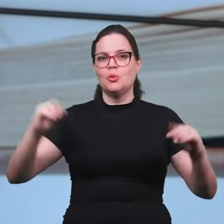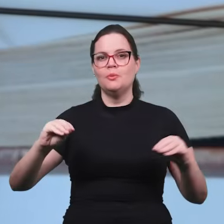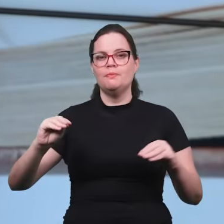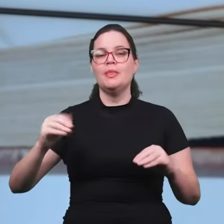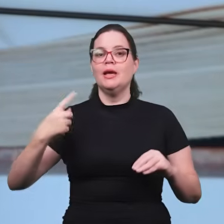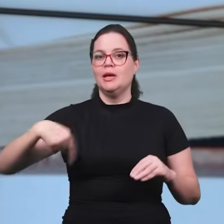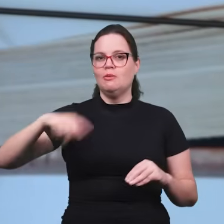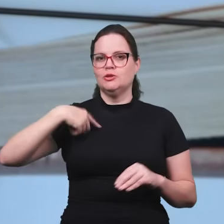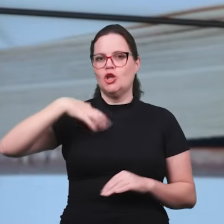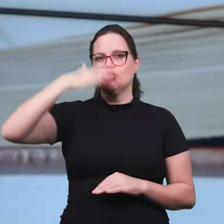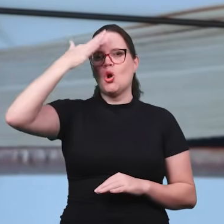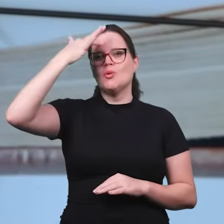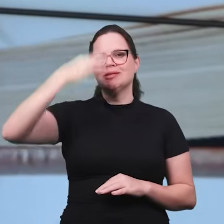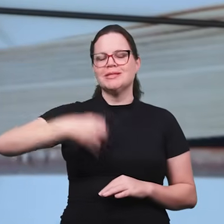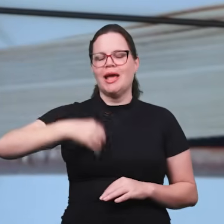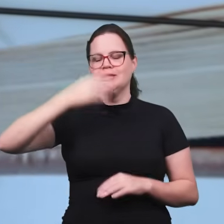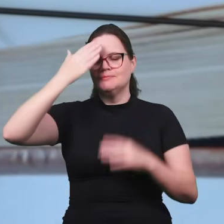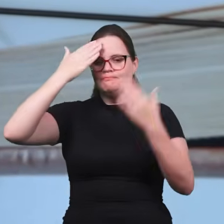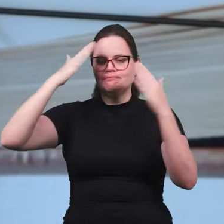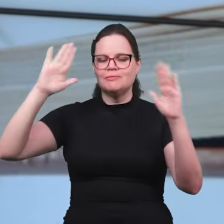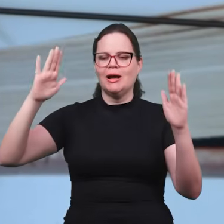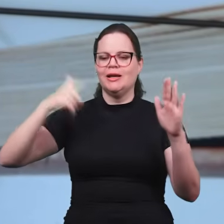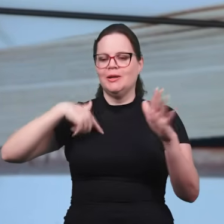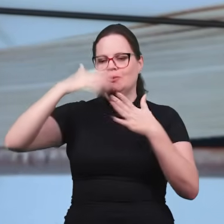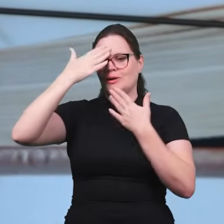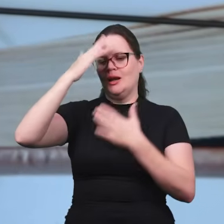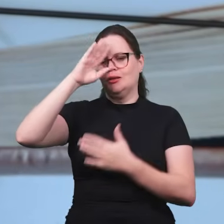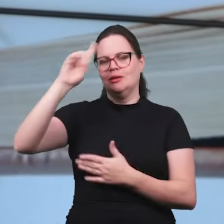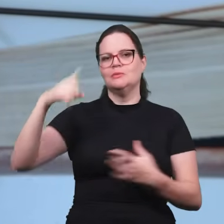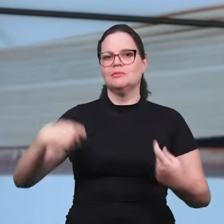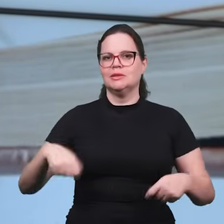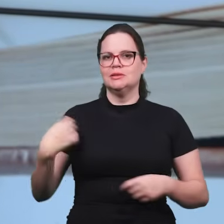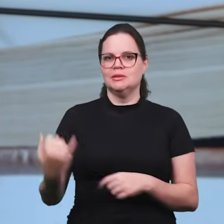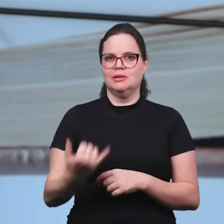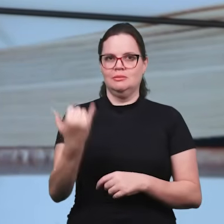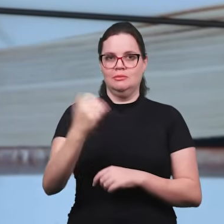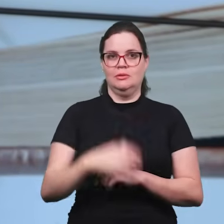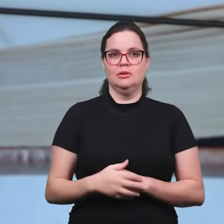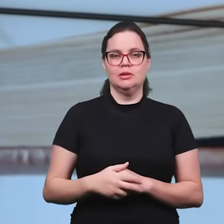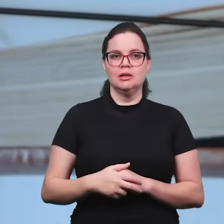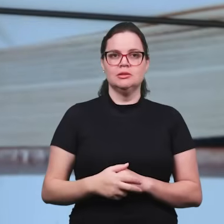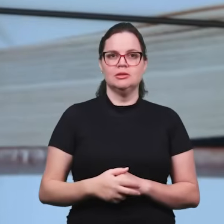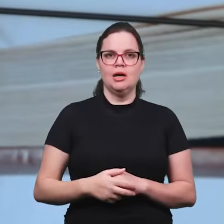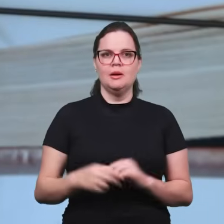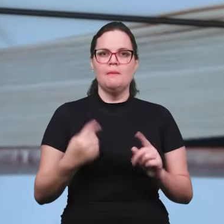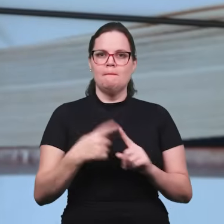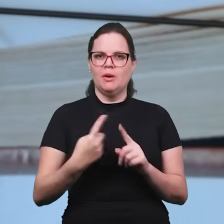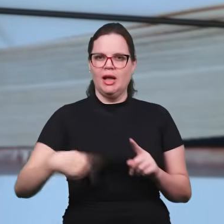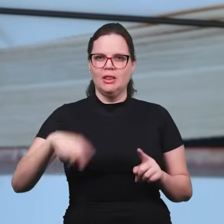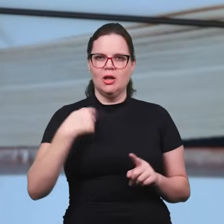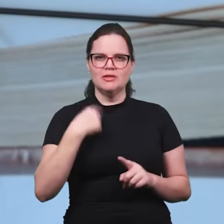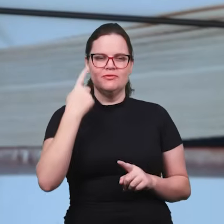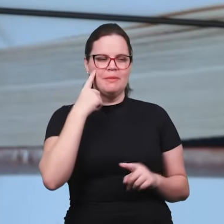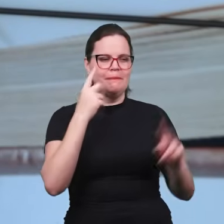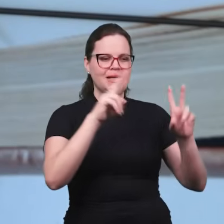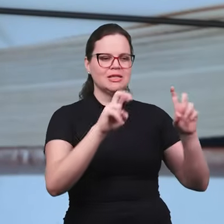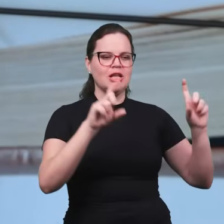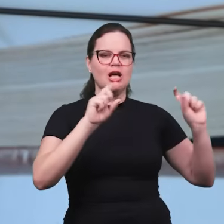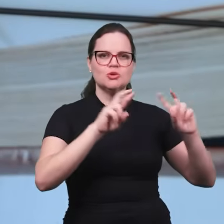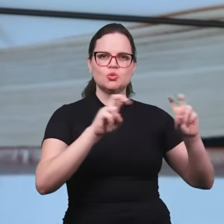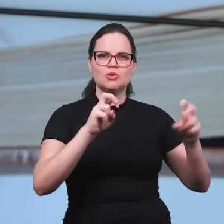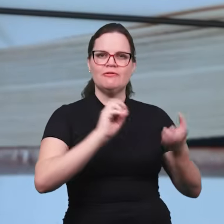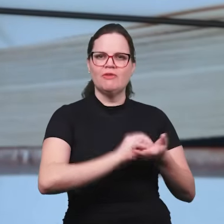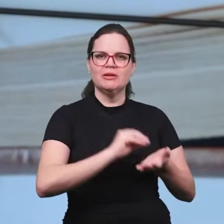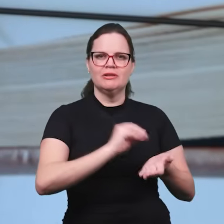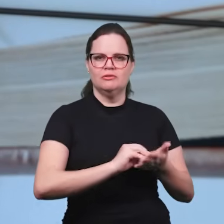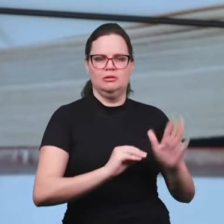essa consciência de que essa gratidão é importante e isso não está acontecendo conosco, nós estamos olhando para a falta, é momento